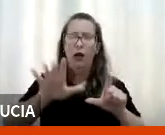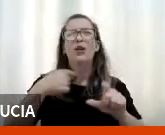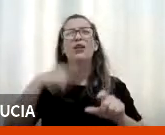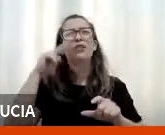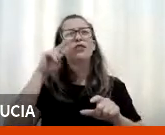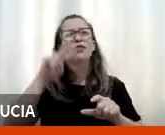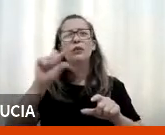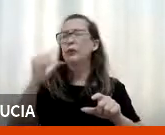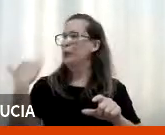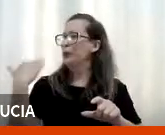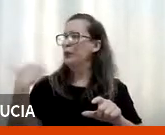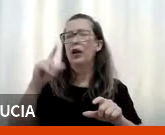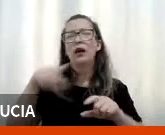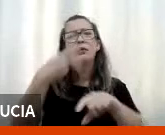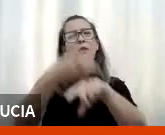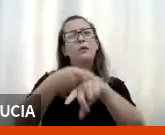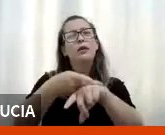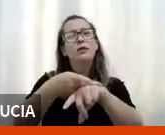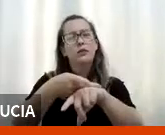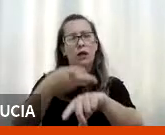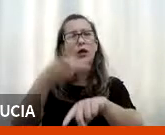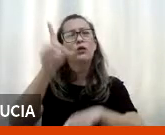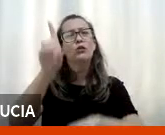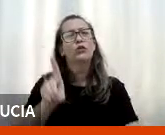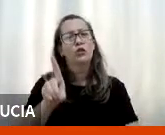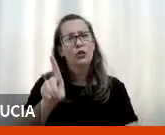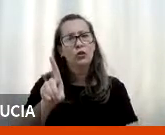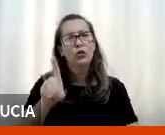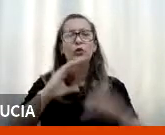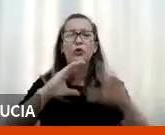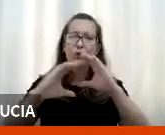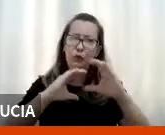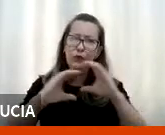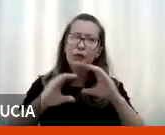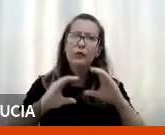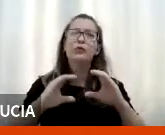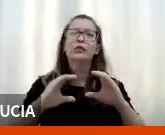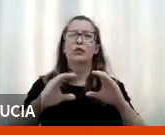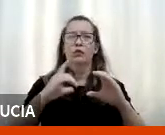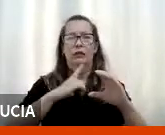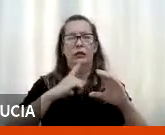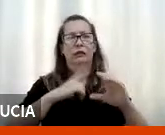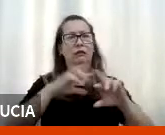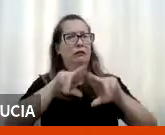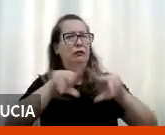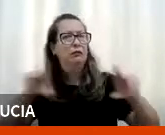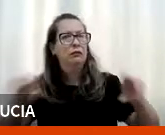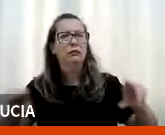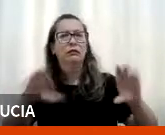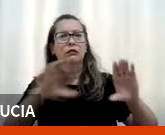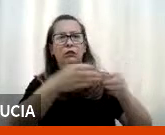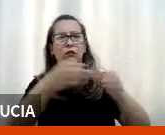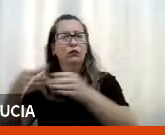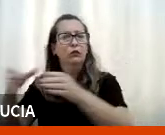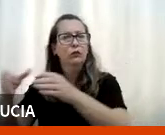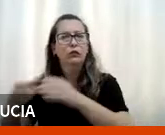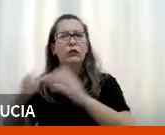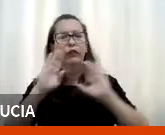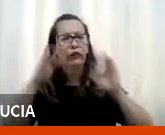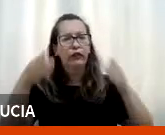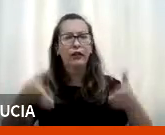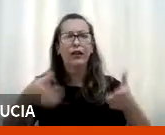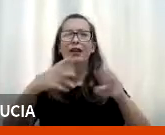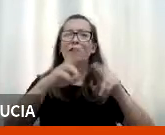premiação de diretores de comunicação de grandes corporações voltados para reforçar a marca da